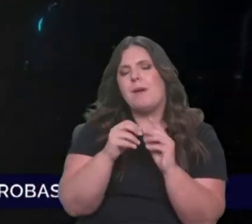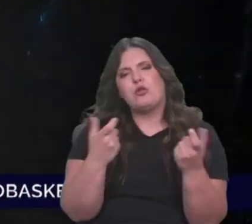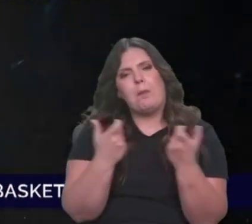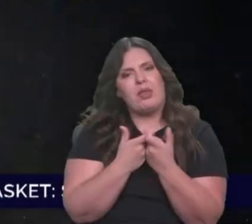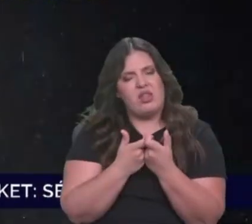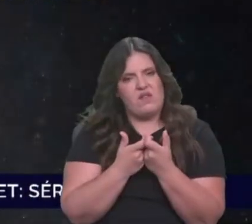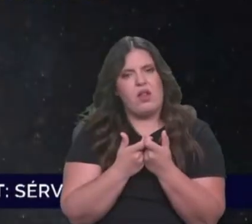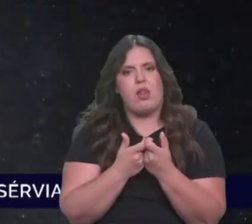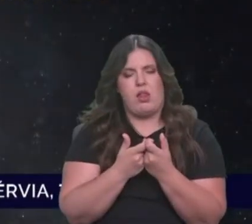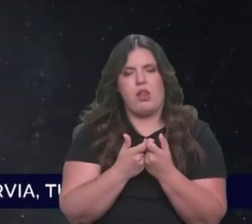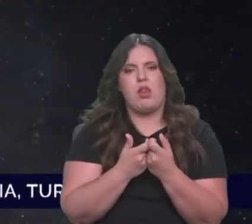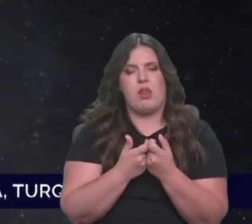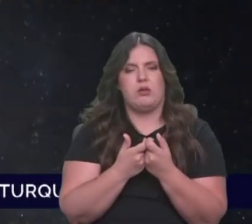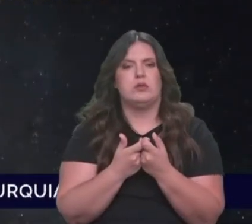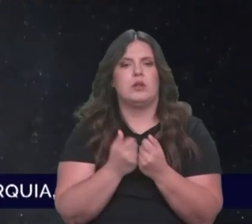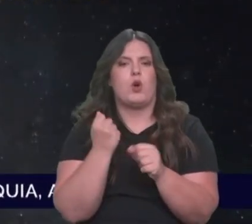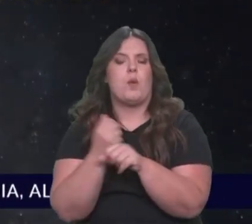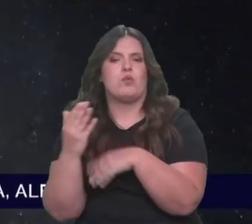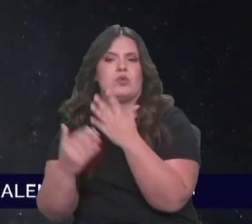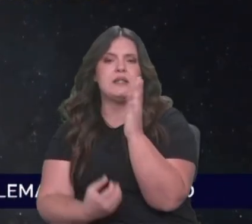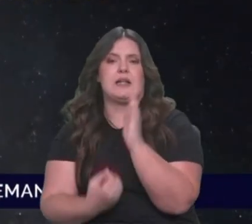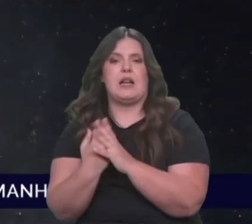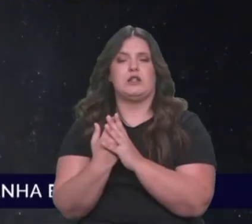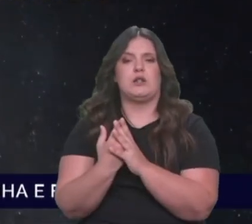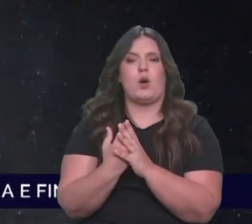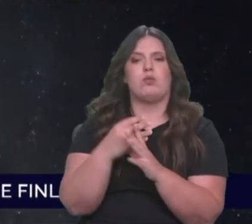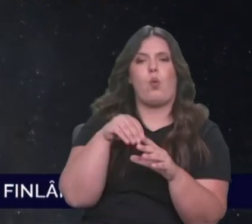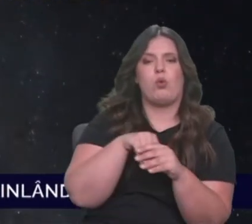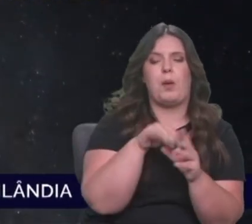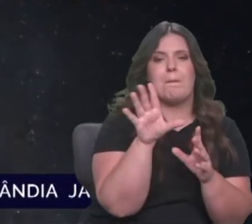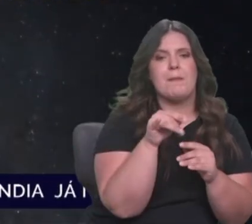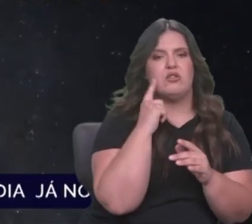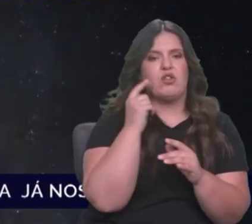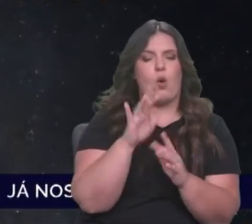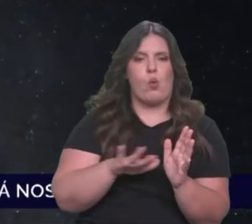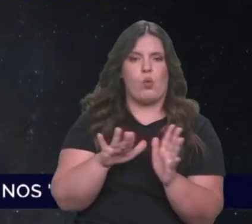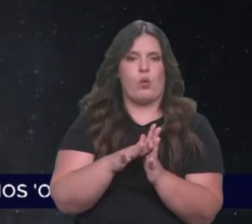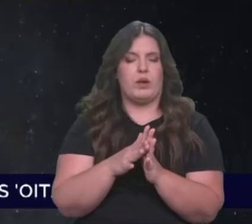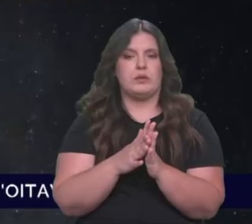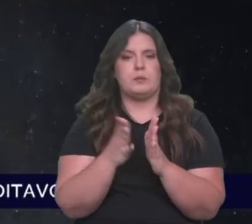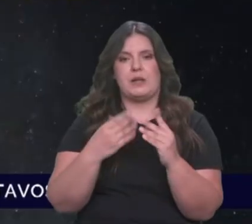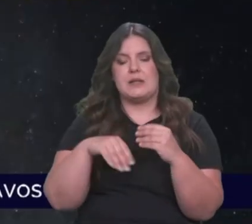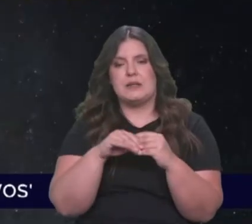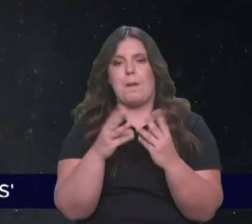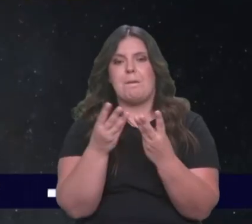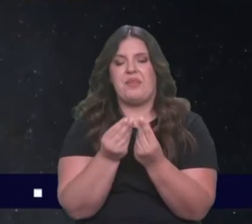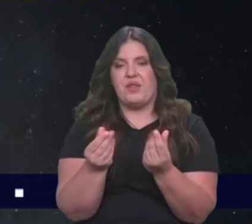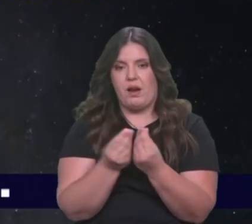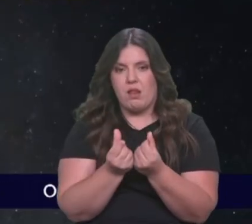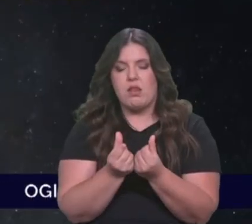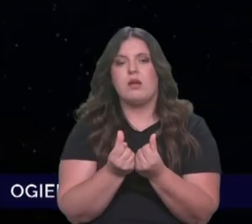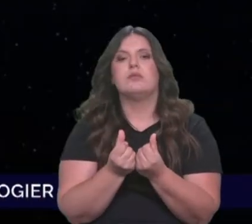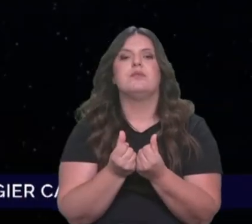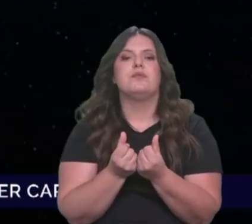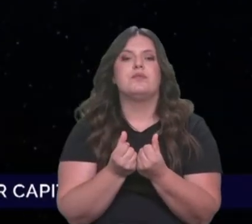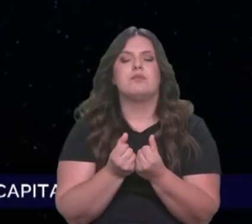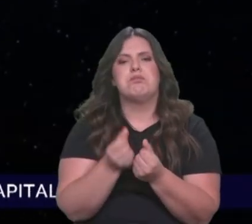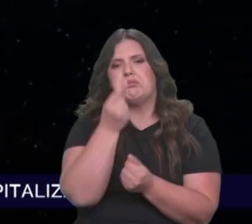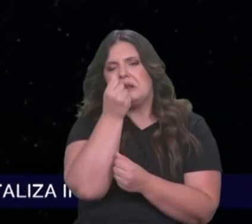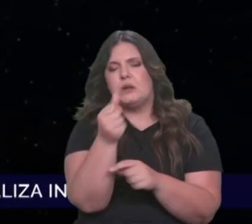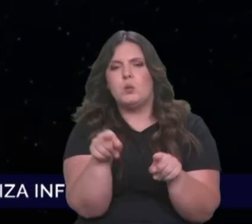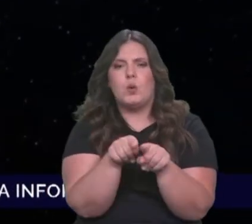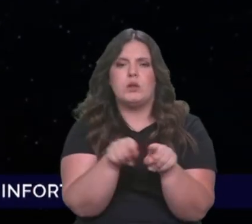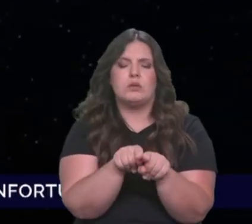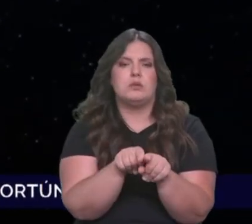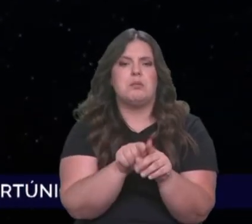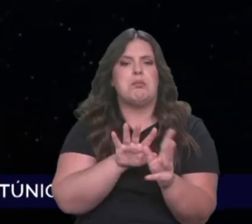compatível com um processo de criação do núcleo muito mais tranquilo, de acreção de material, muito parecido, no fundo,